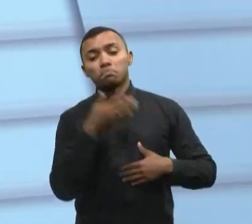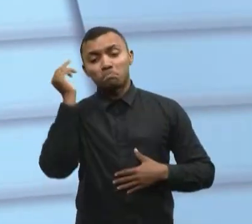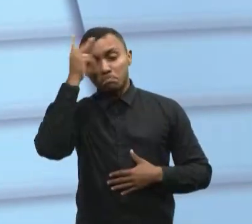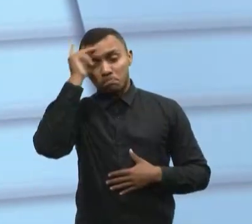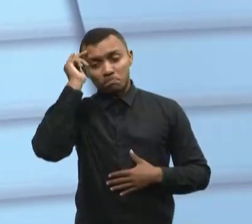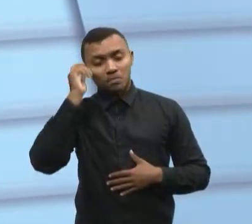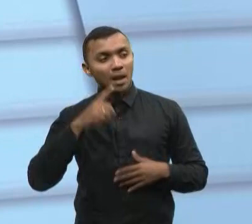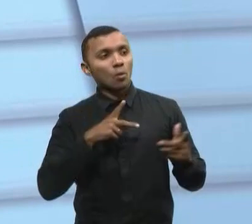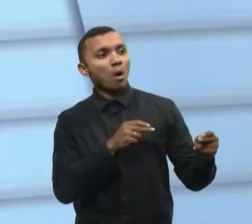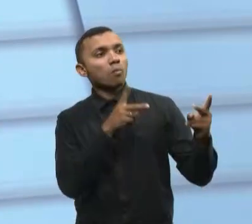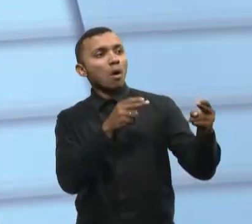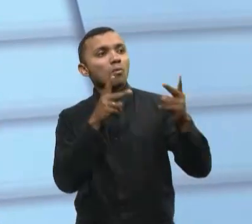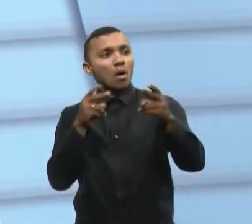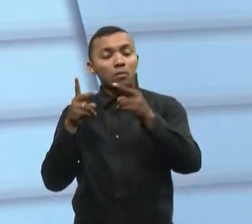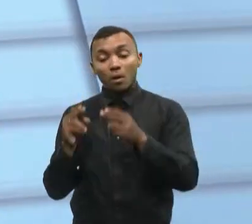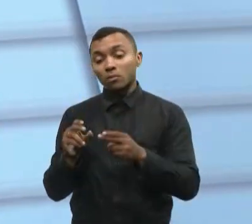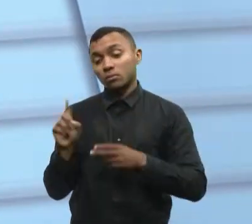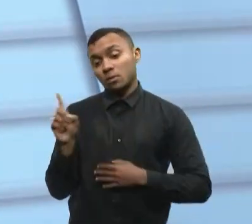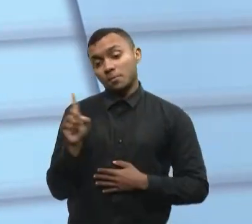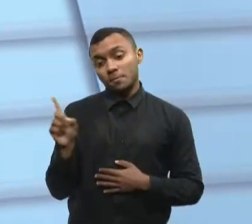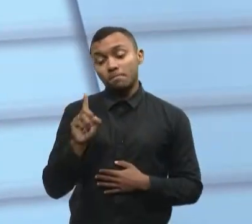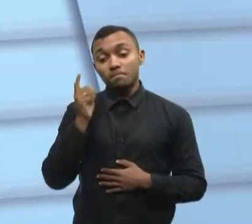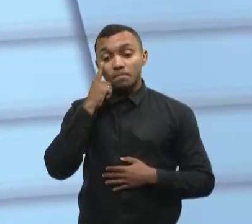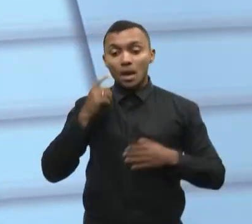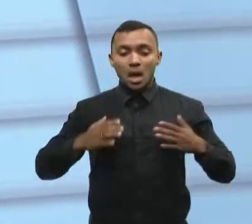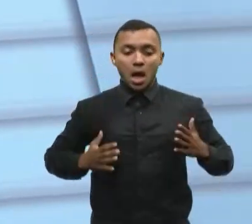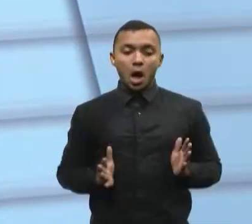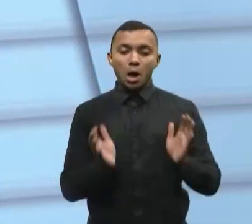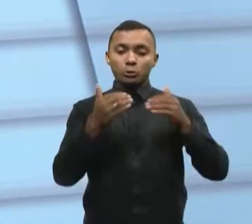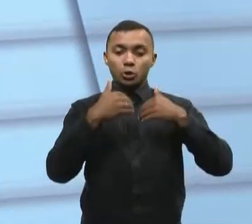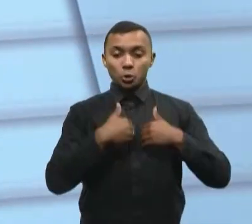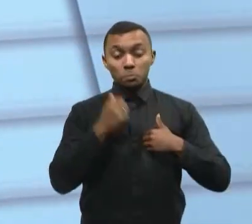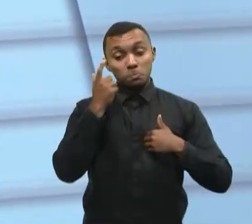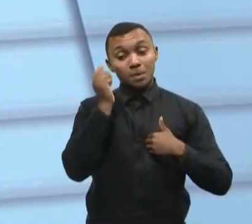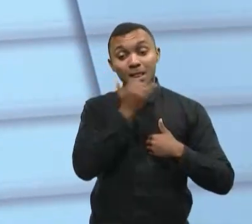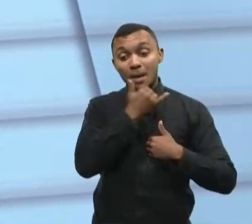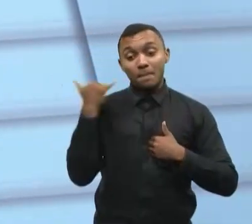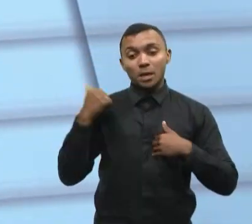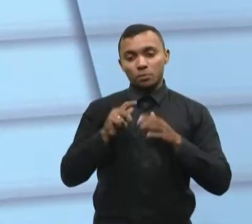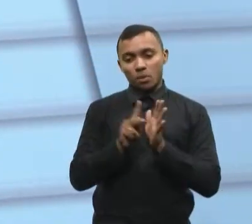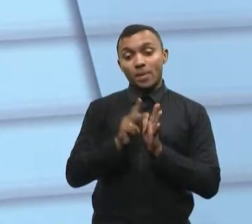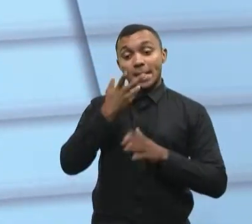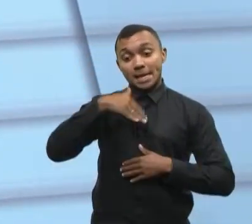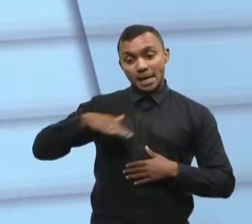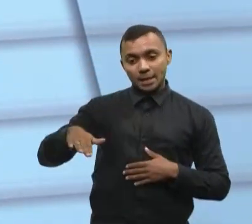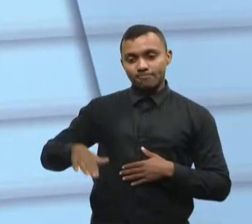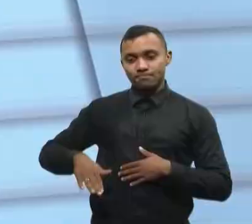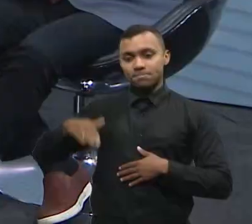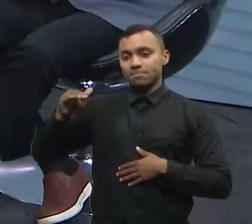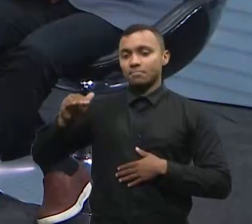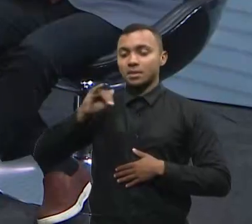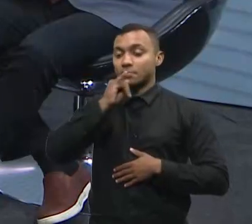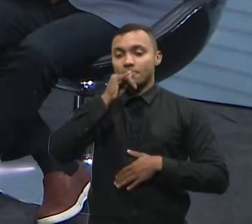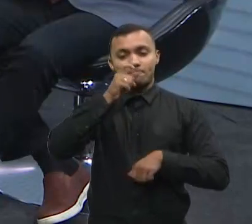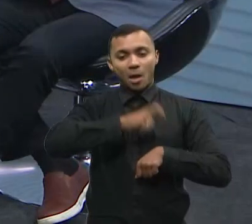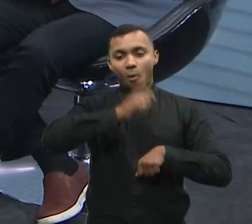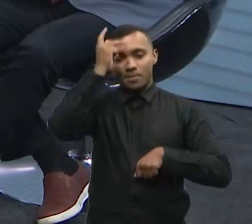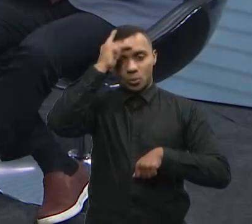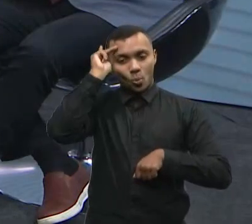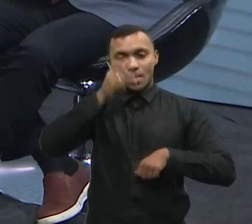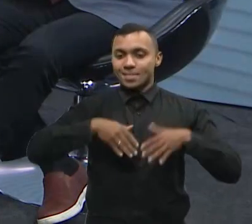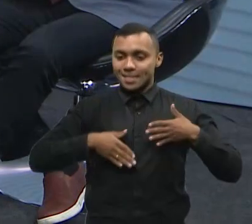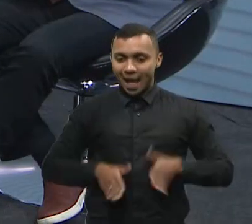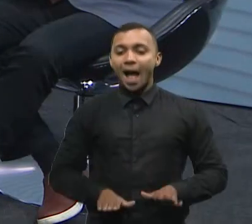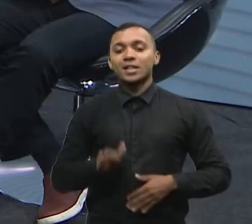um igual ao outro, né? Então, ele é um transtorno do neurodesenvolvimento, ou seja, a pessoa já nasce com essa condição,